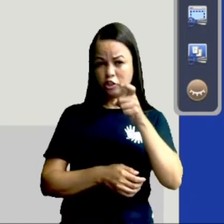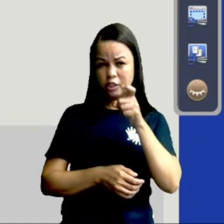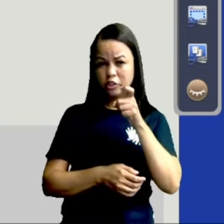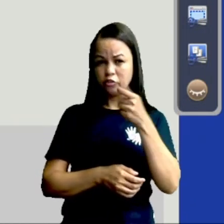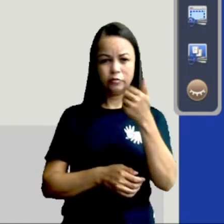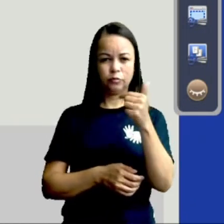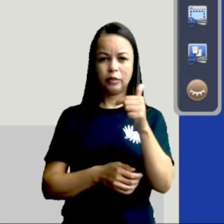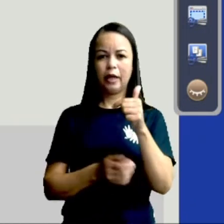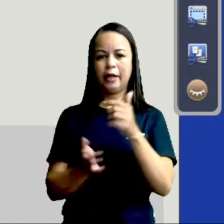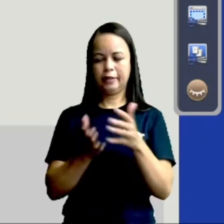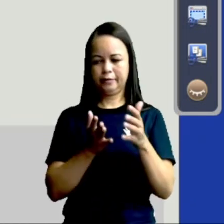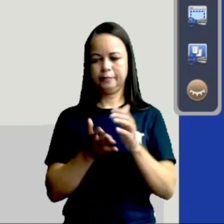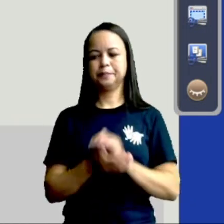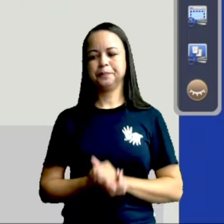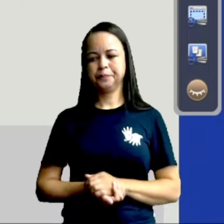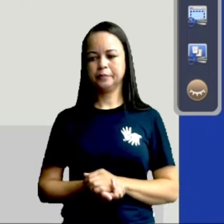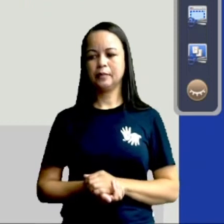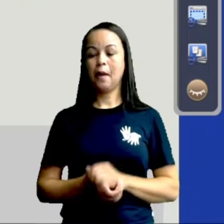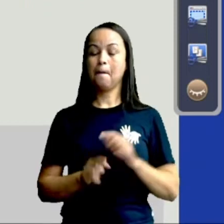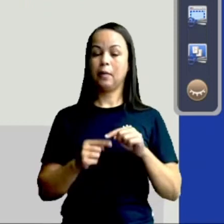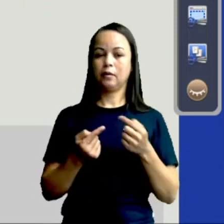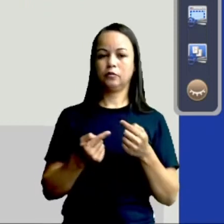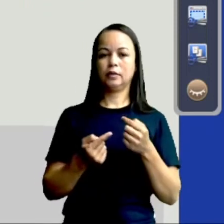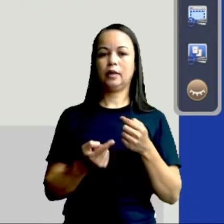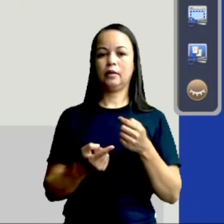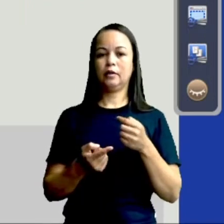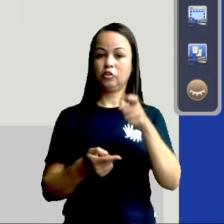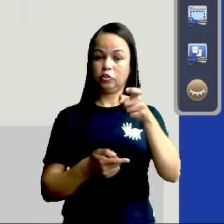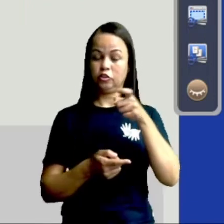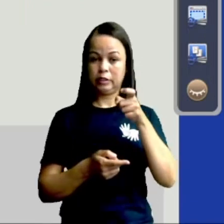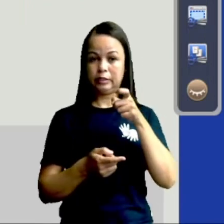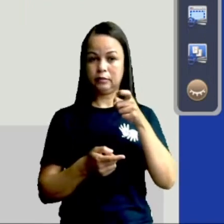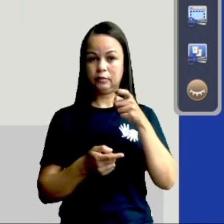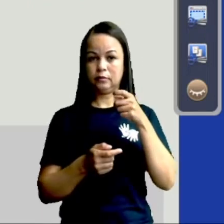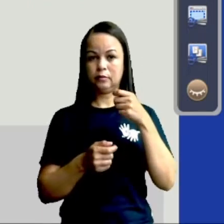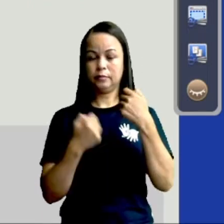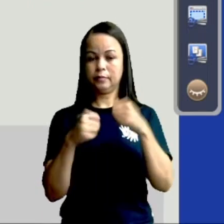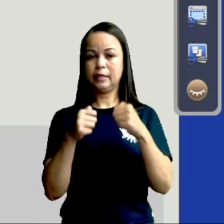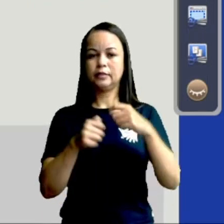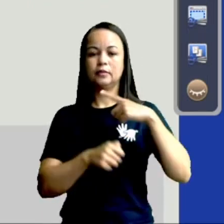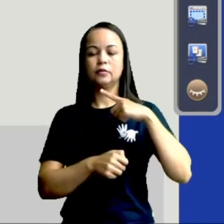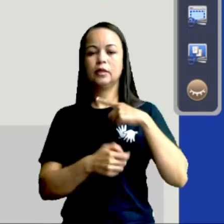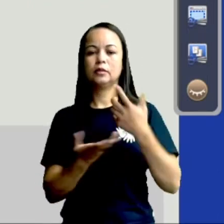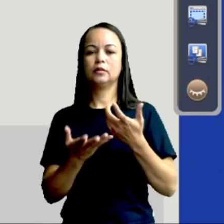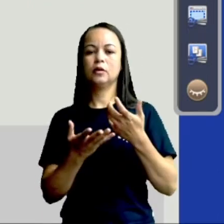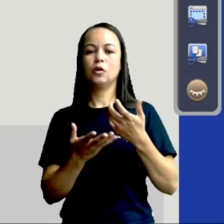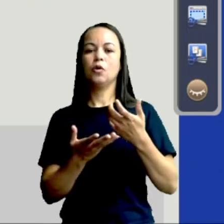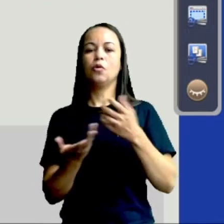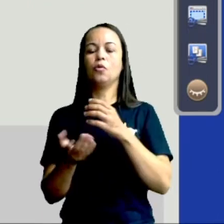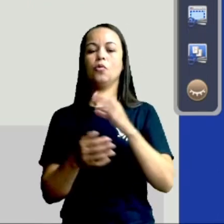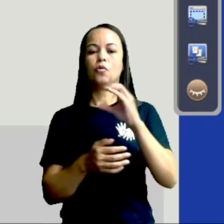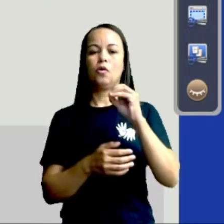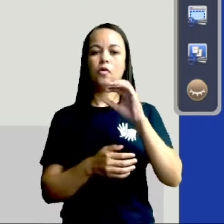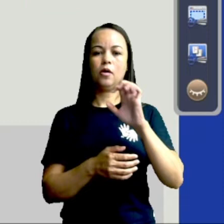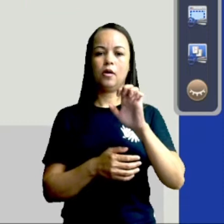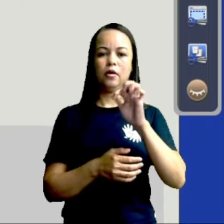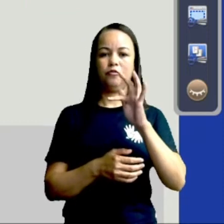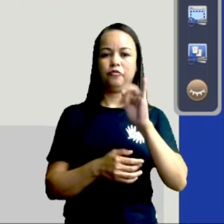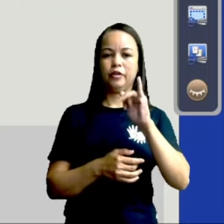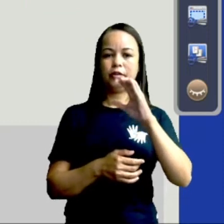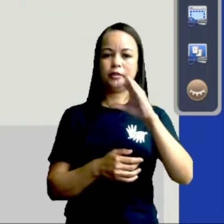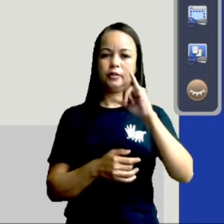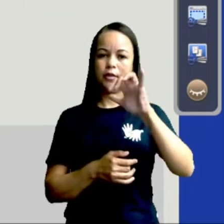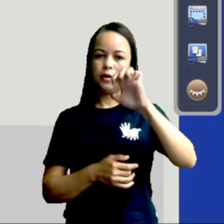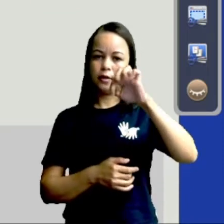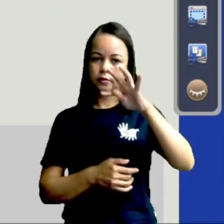em x. Para não ter parcela em x é porque o coeficiente b vale zero. 0 vezes x, zerou. Então, a